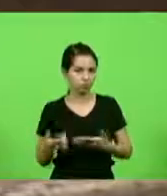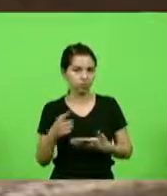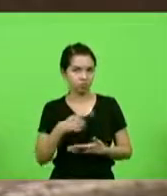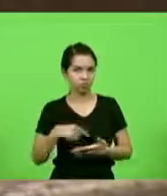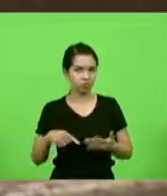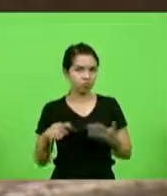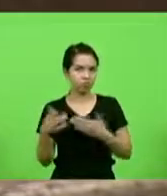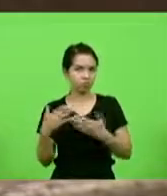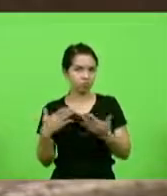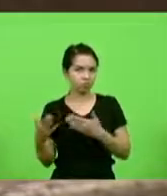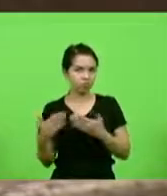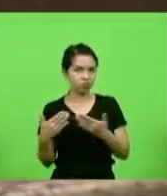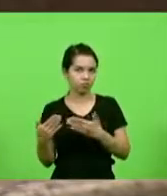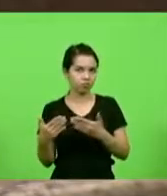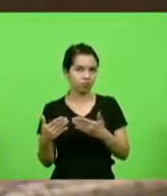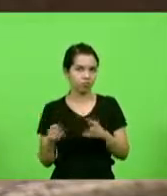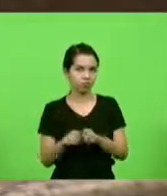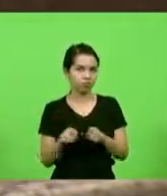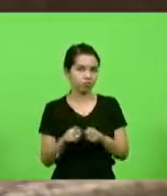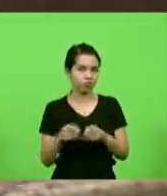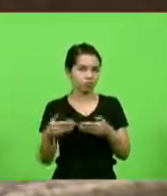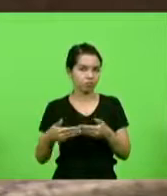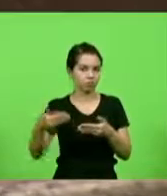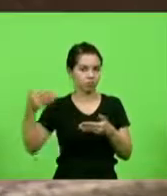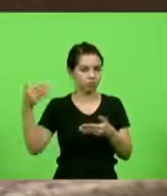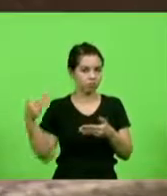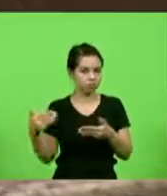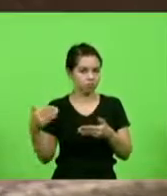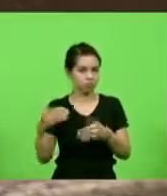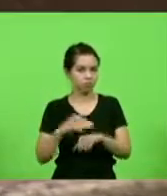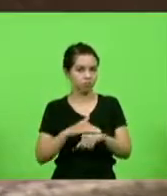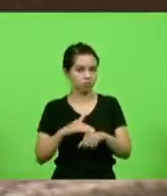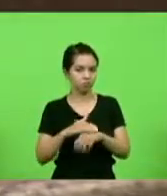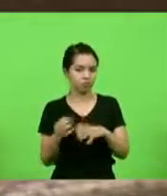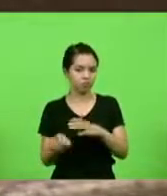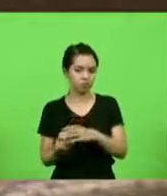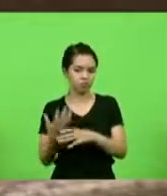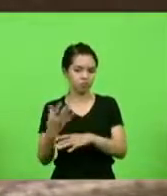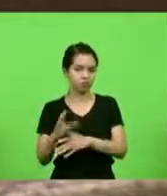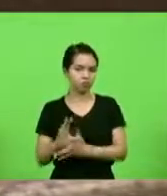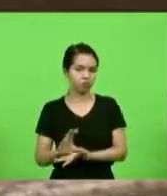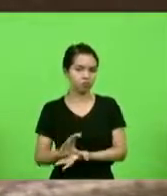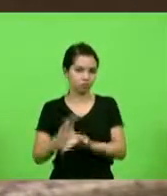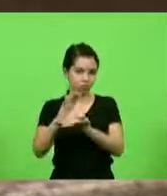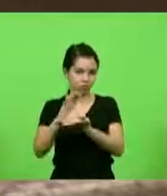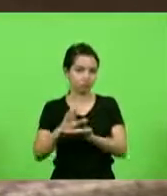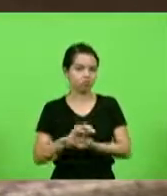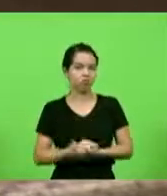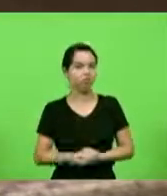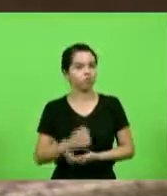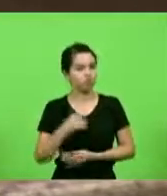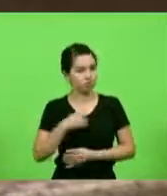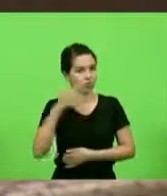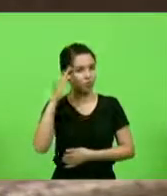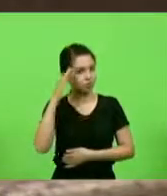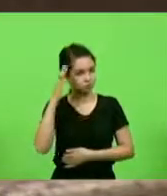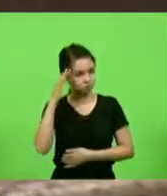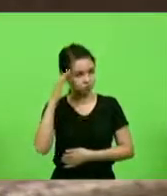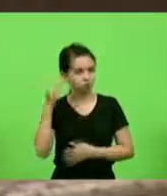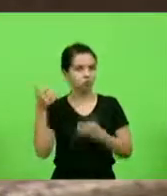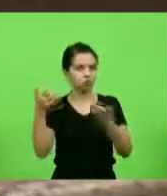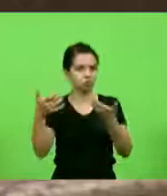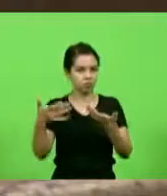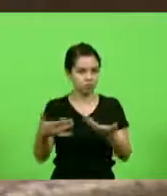isso, inclusive anteriormente, sobre isso e sobre criação de conselhos, né? Obviamente, eu entendo ali a justificativa